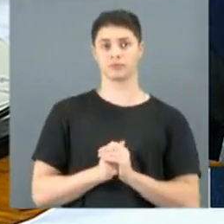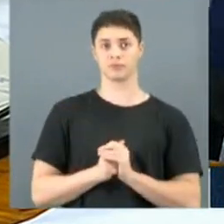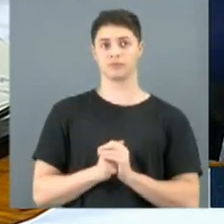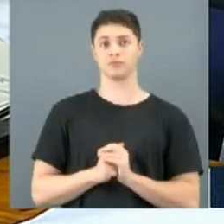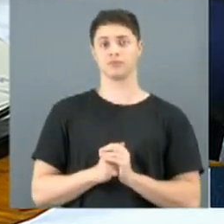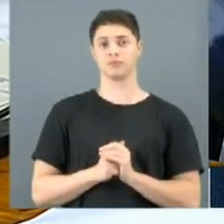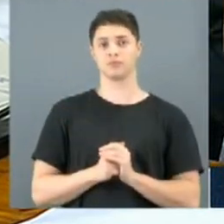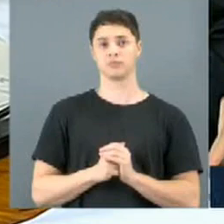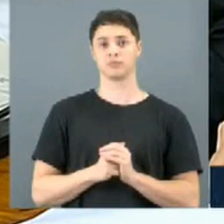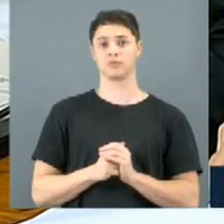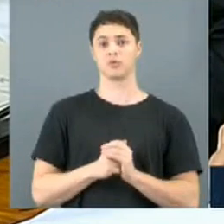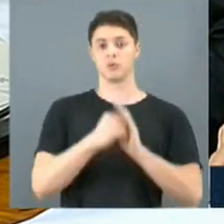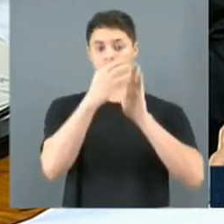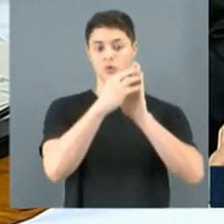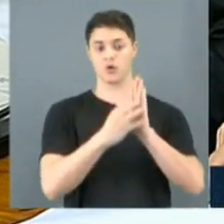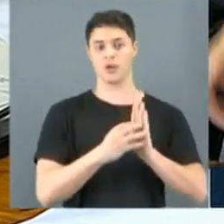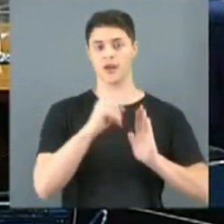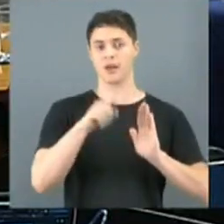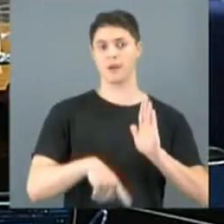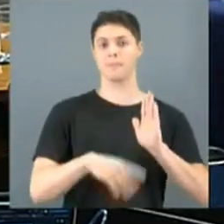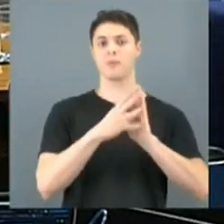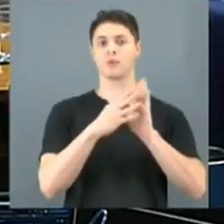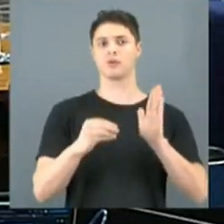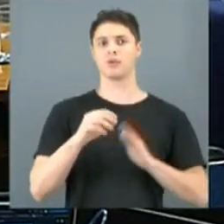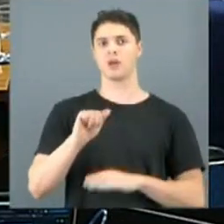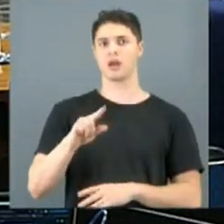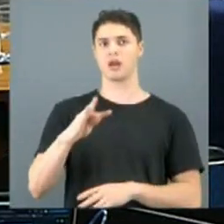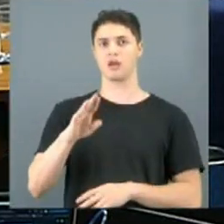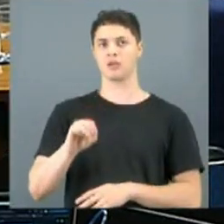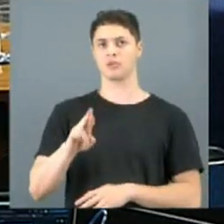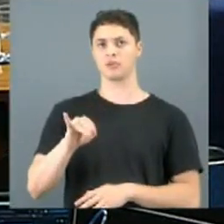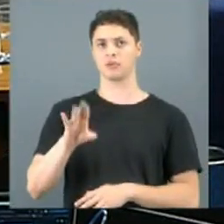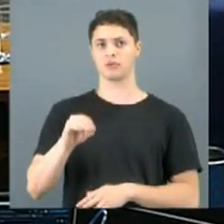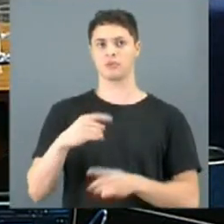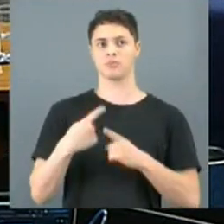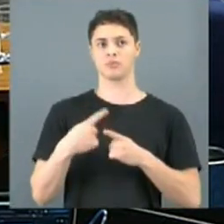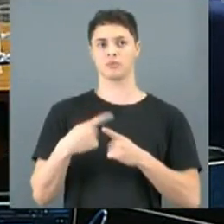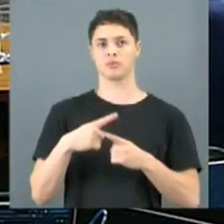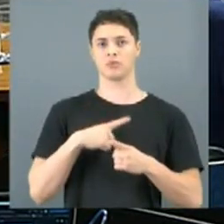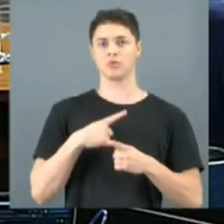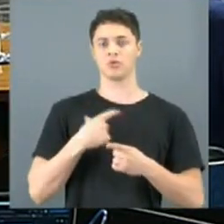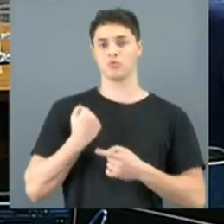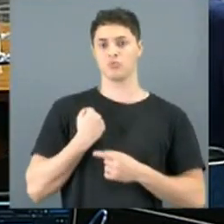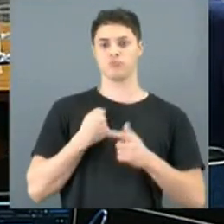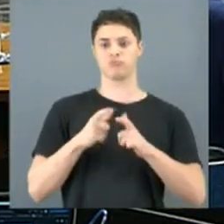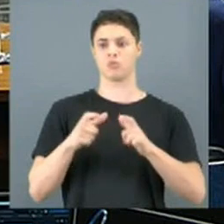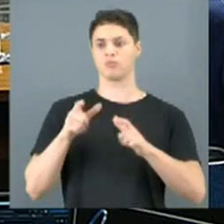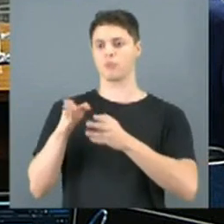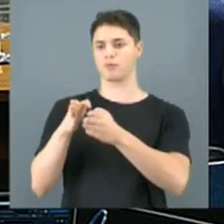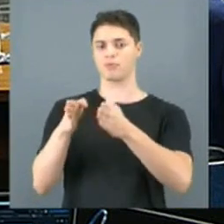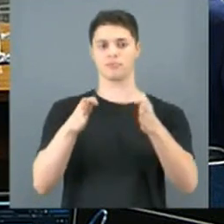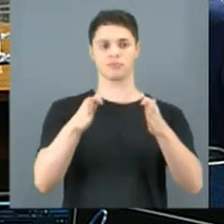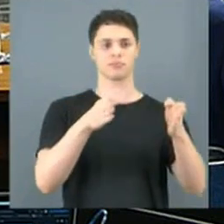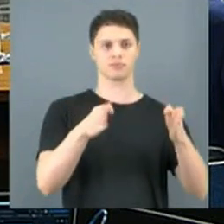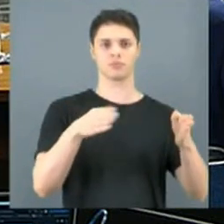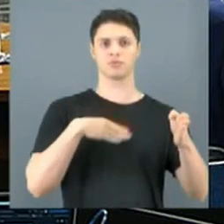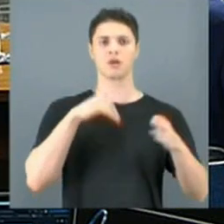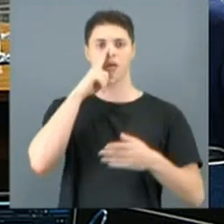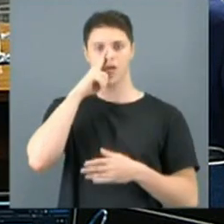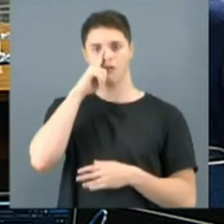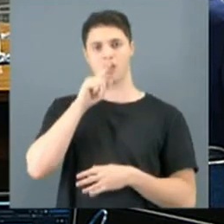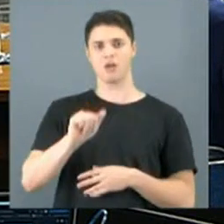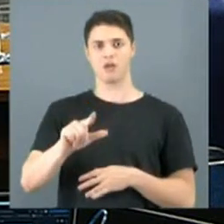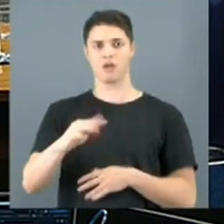categorizar qualquer modelo como modelo de alto risco, porque basta que eles atinjam um alto número de pessoas para que ele se encaixe nessa